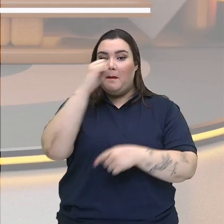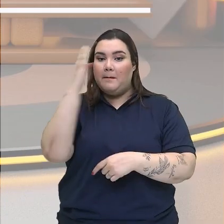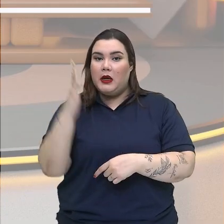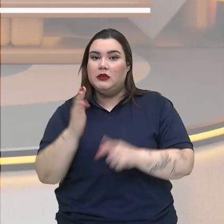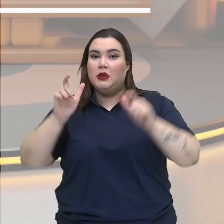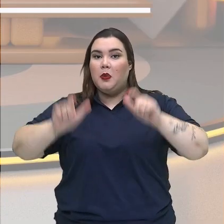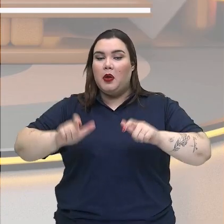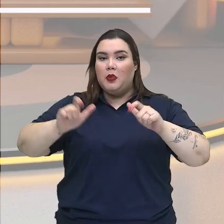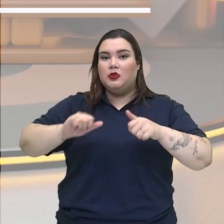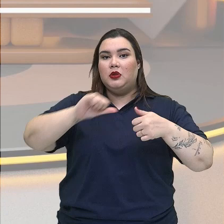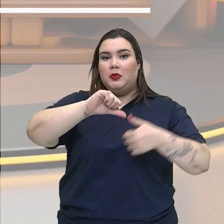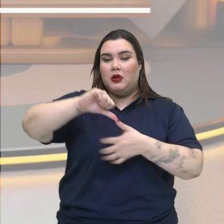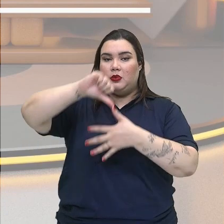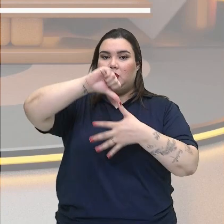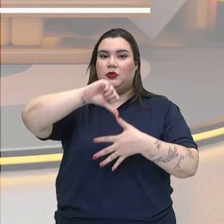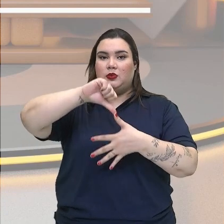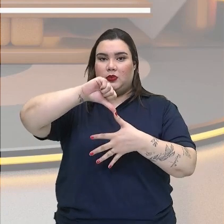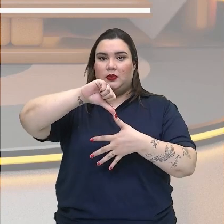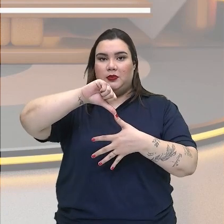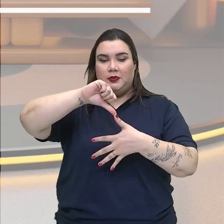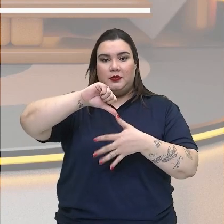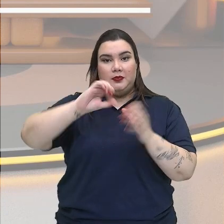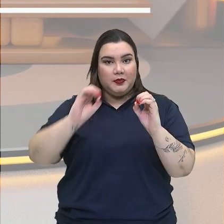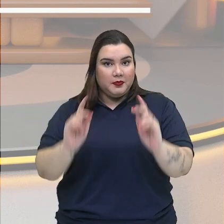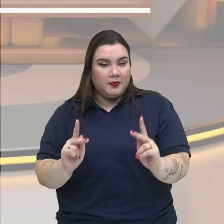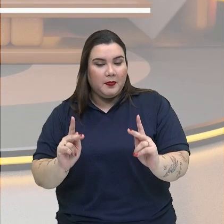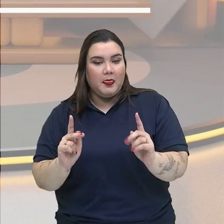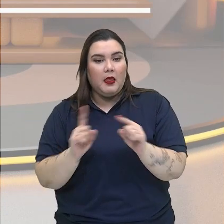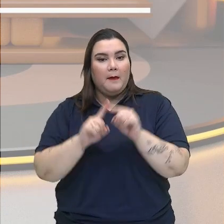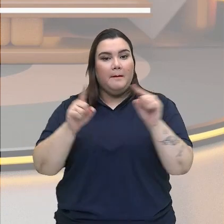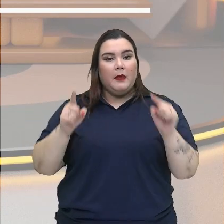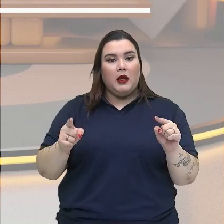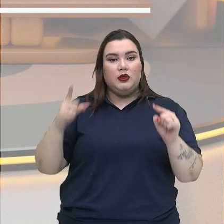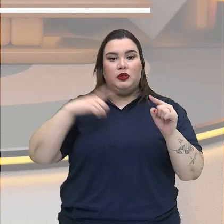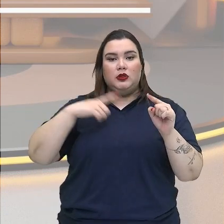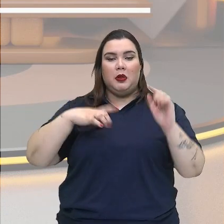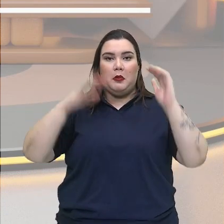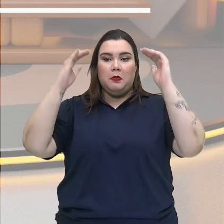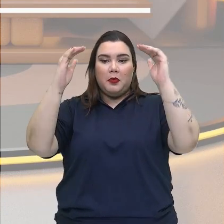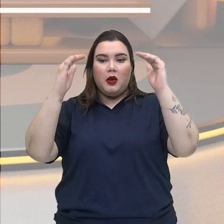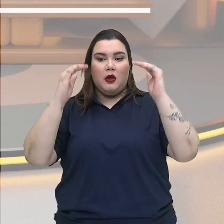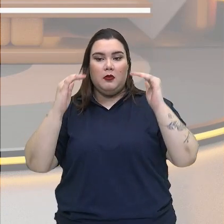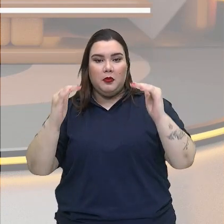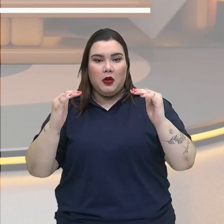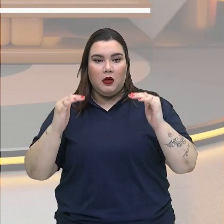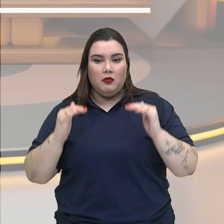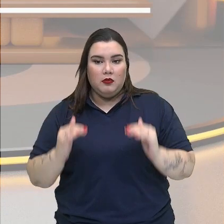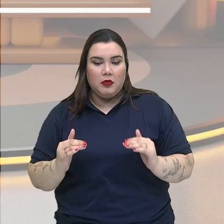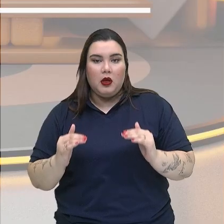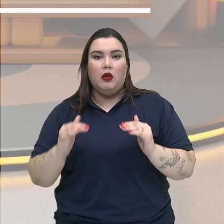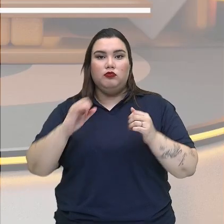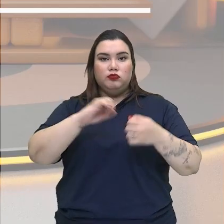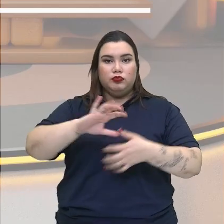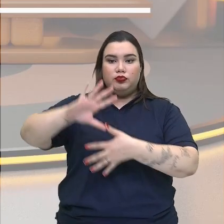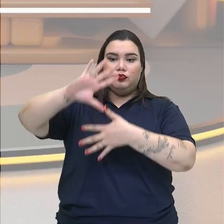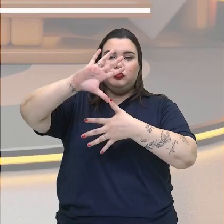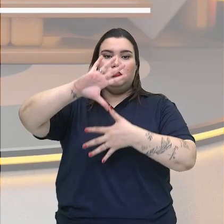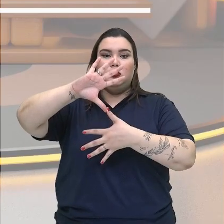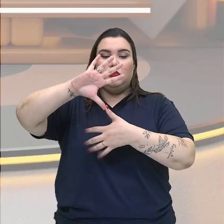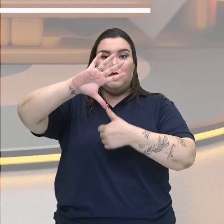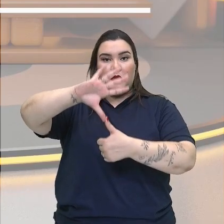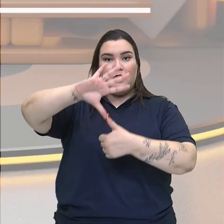então, onde? Na América do Sul, mas compõe o mesmo continente, tá? O continente americano,